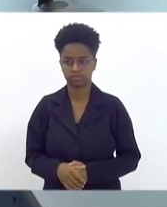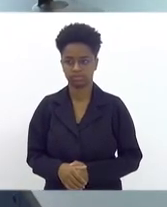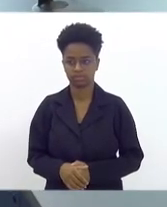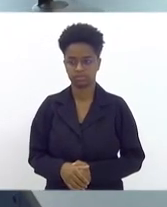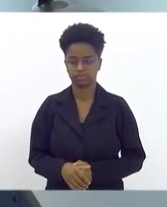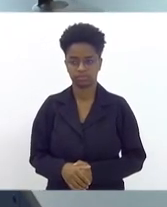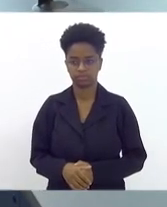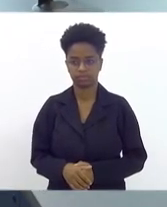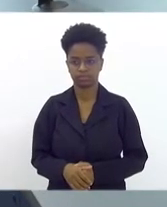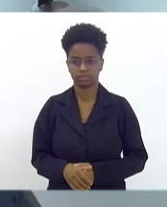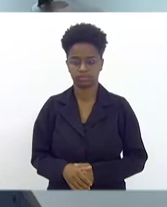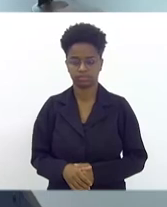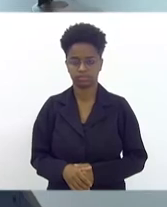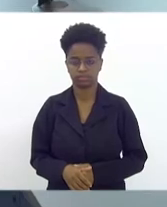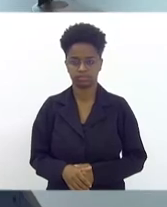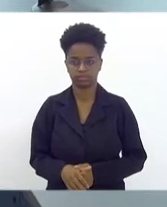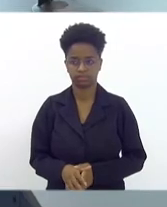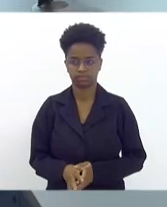É.